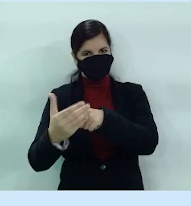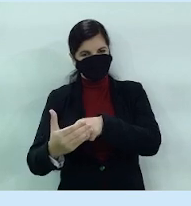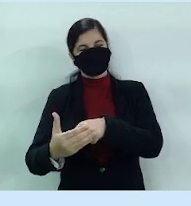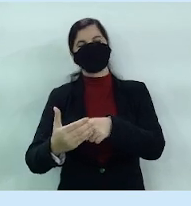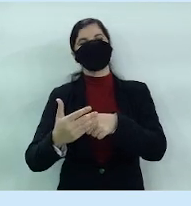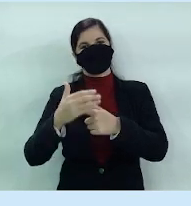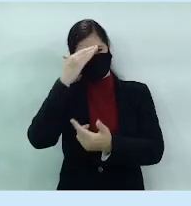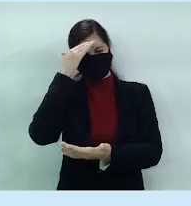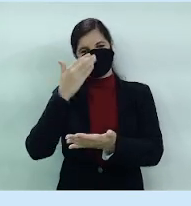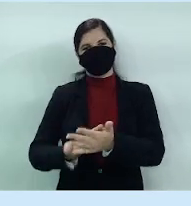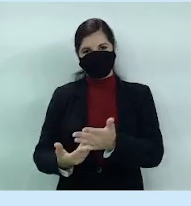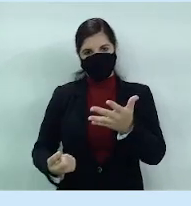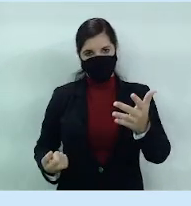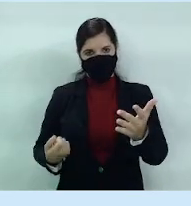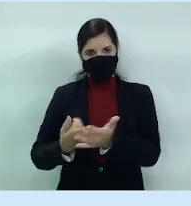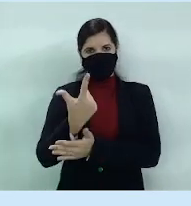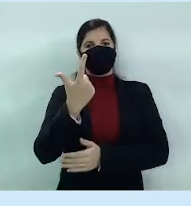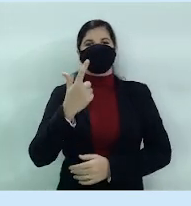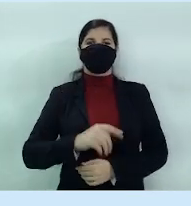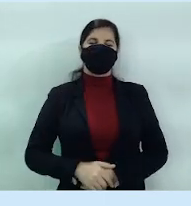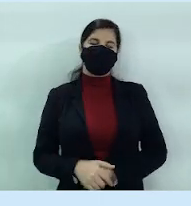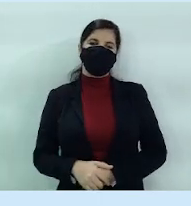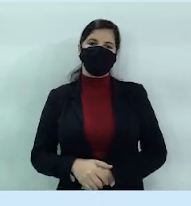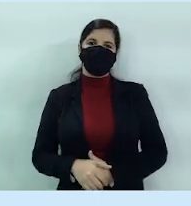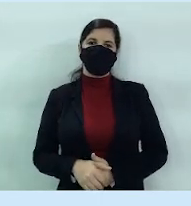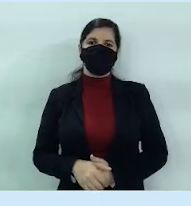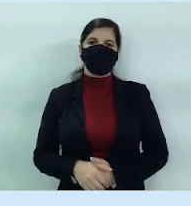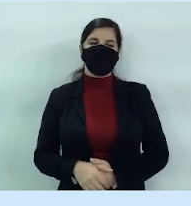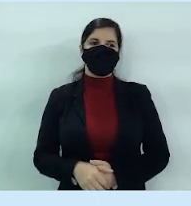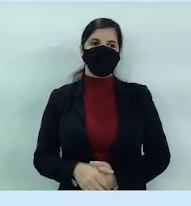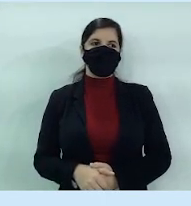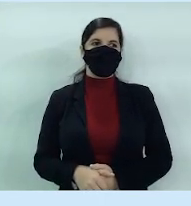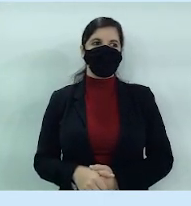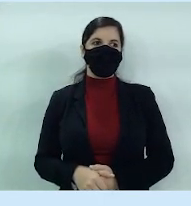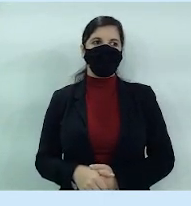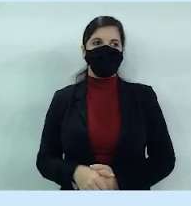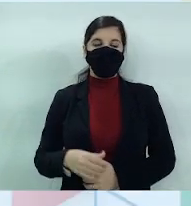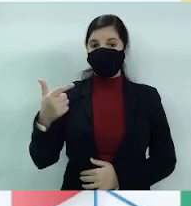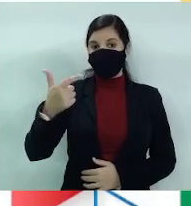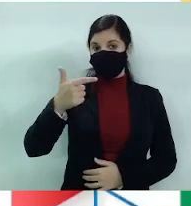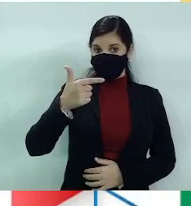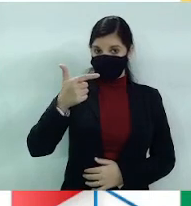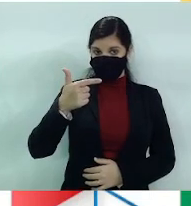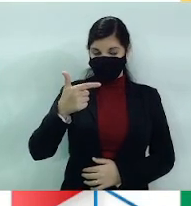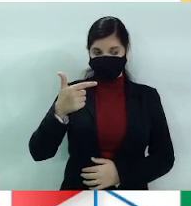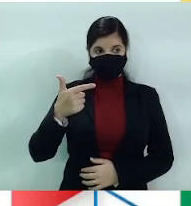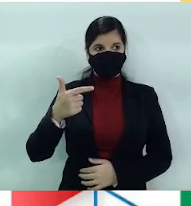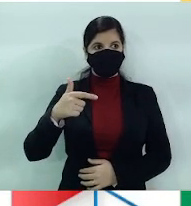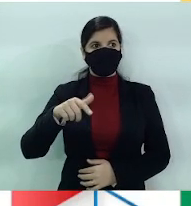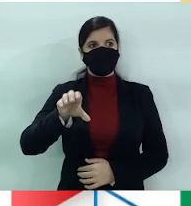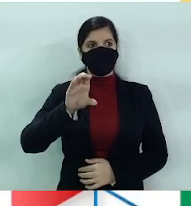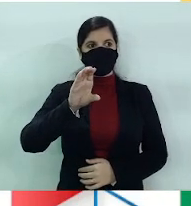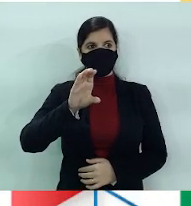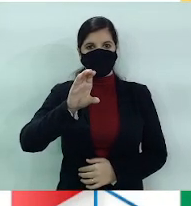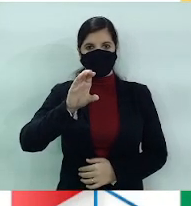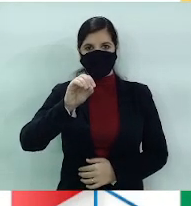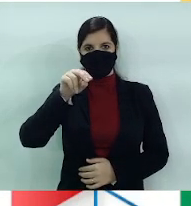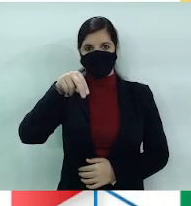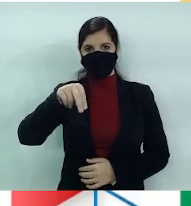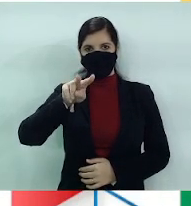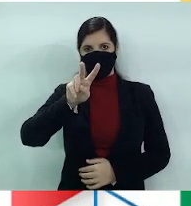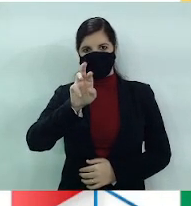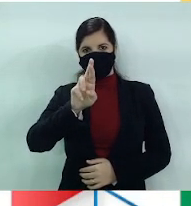consiga convencer essa pessoa, certo? Segunda etapa é